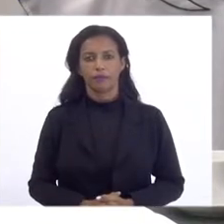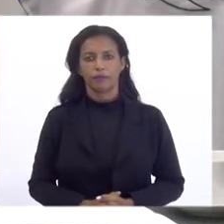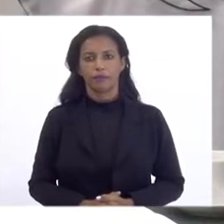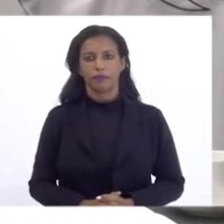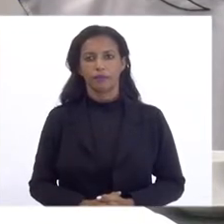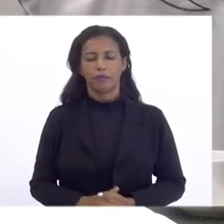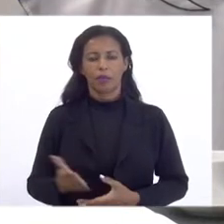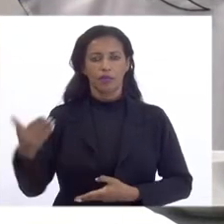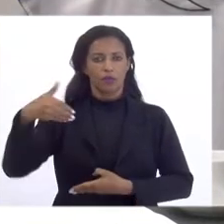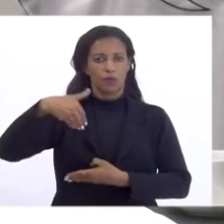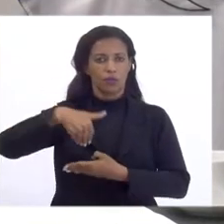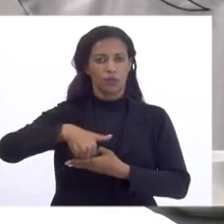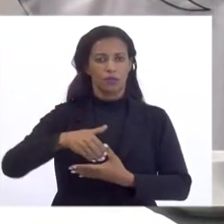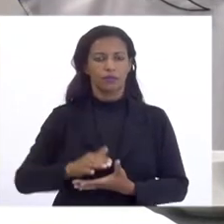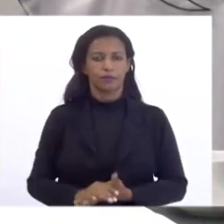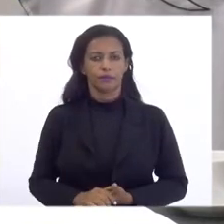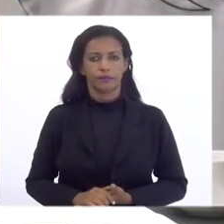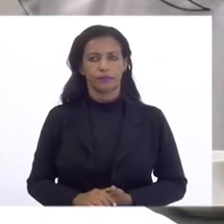Em votação.